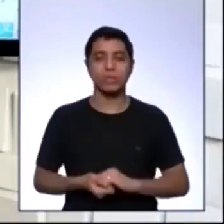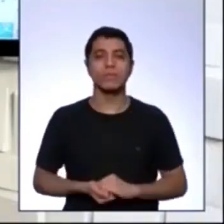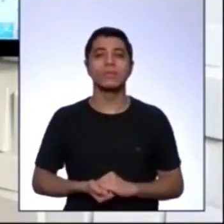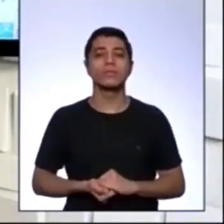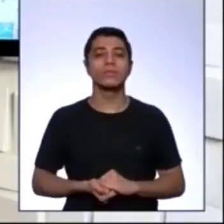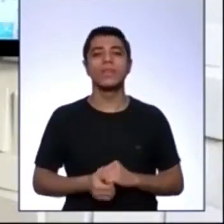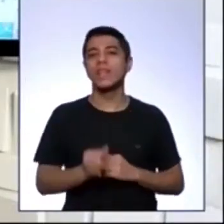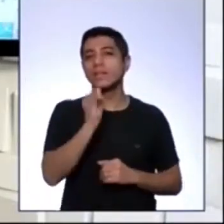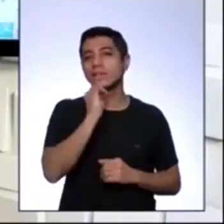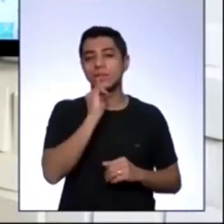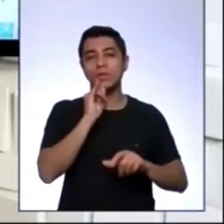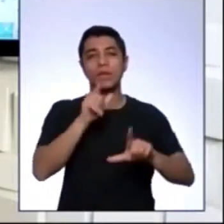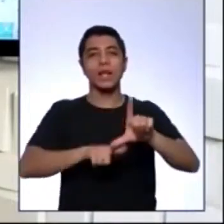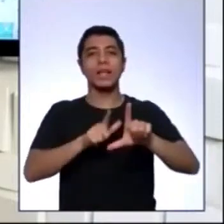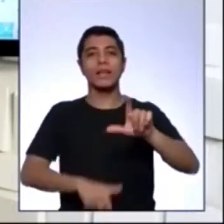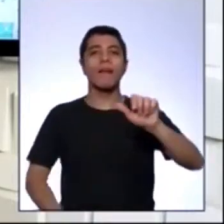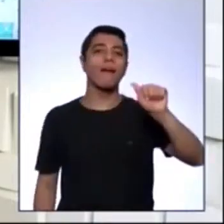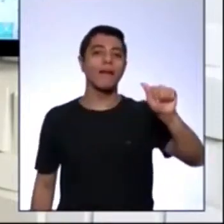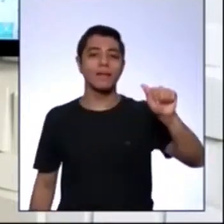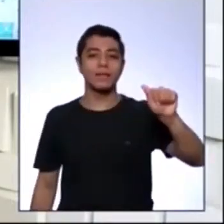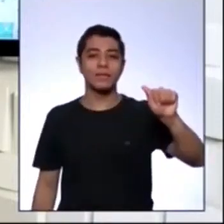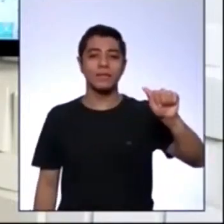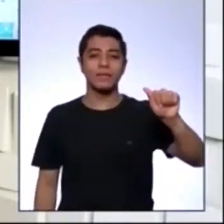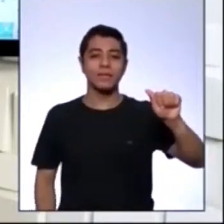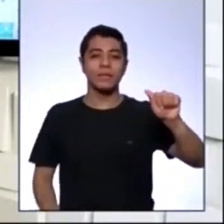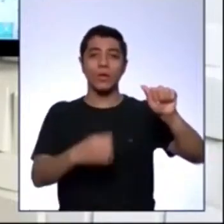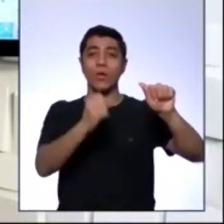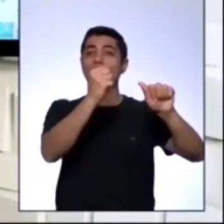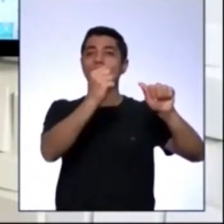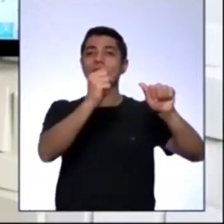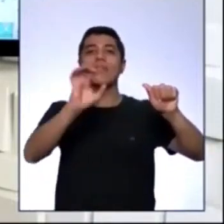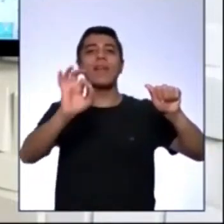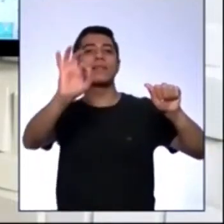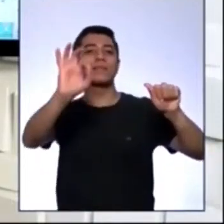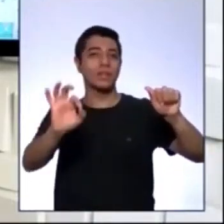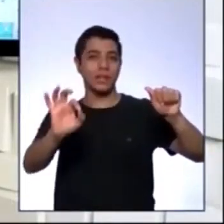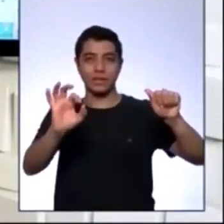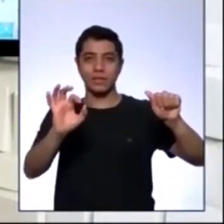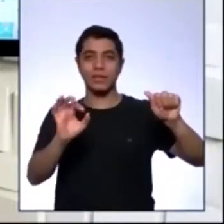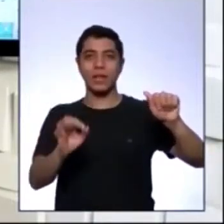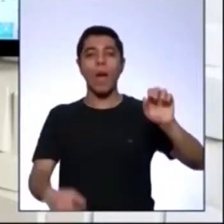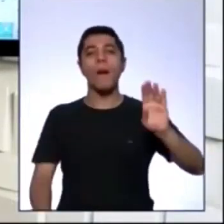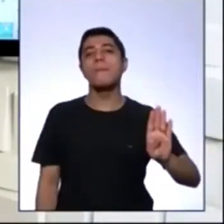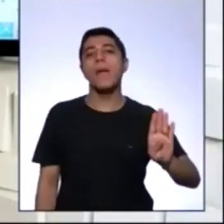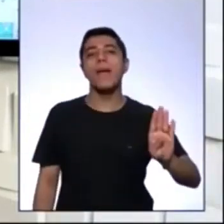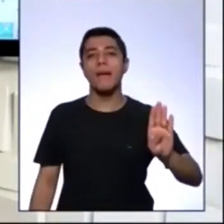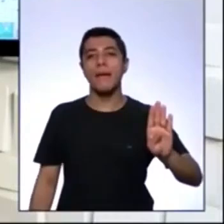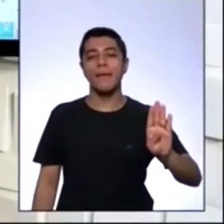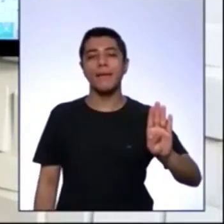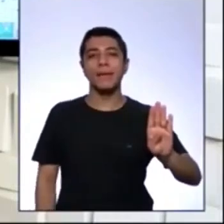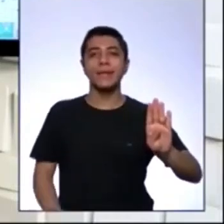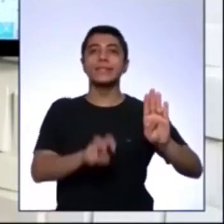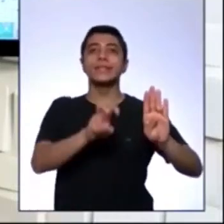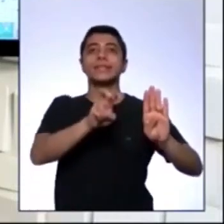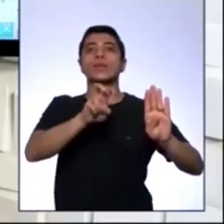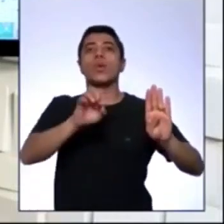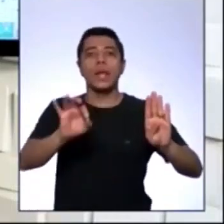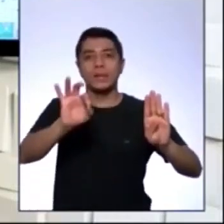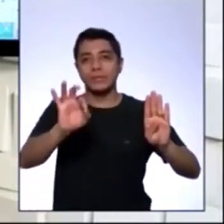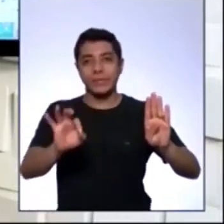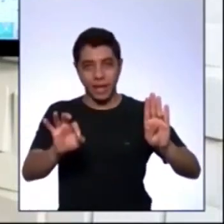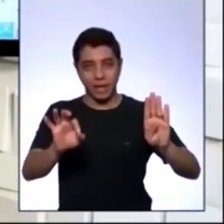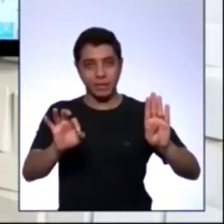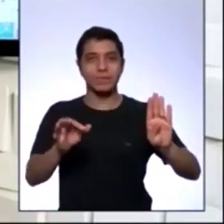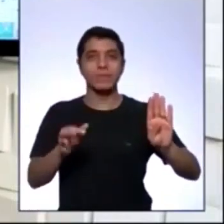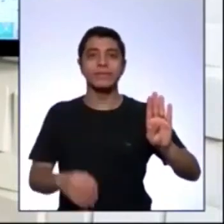letra por exemplo letra oitenta por cento letra B cinquenta